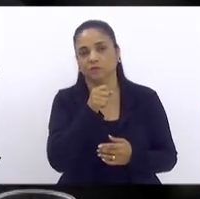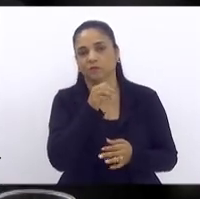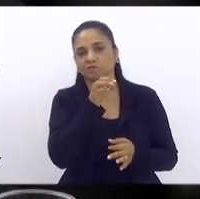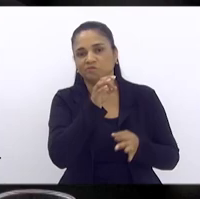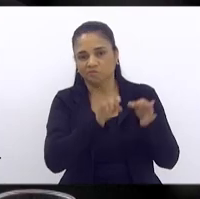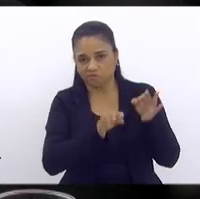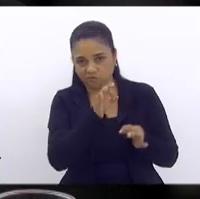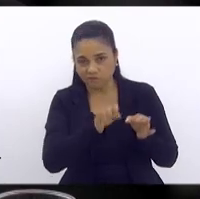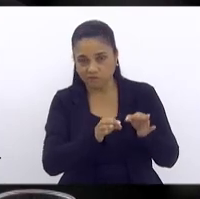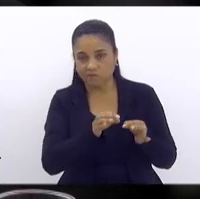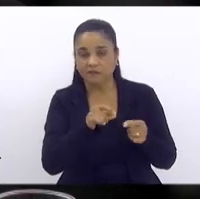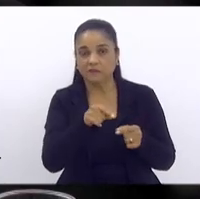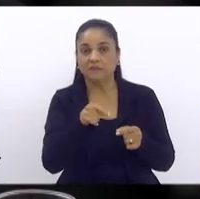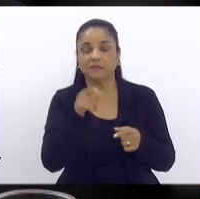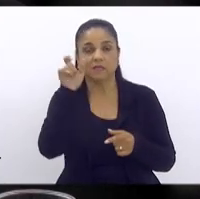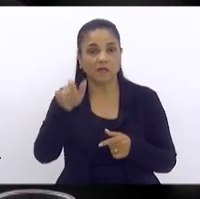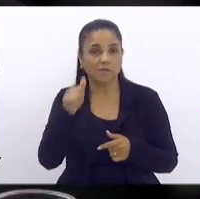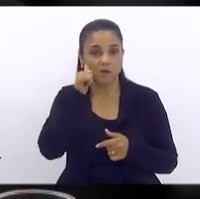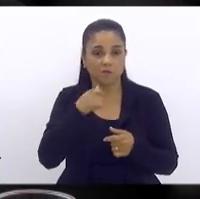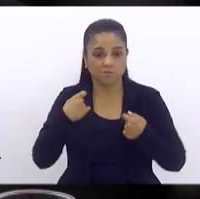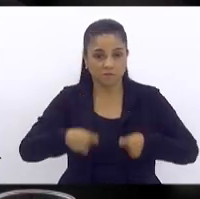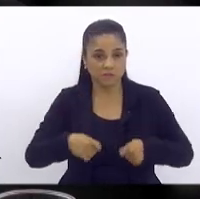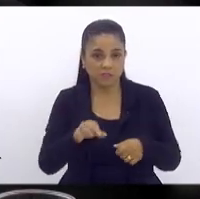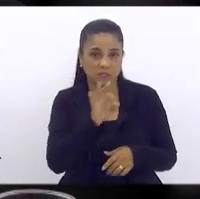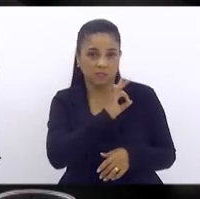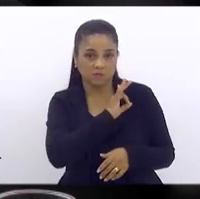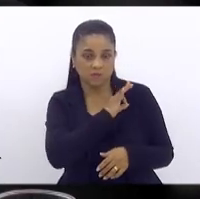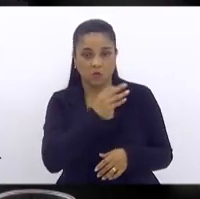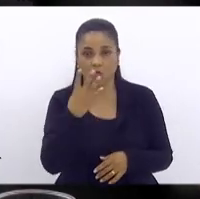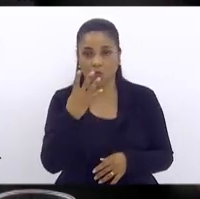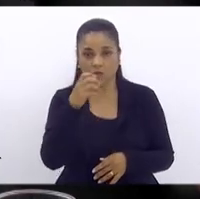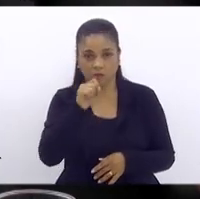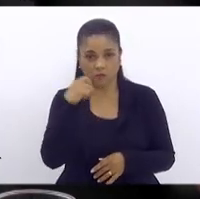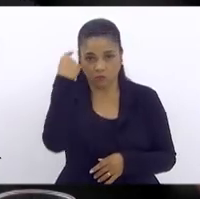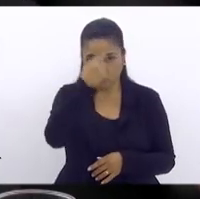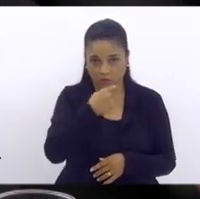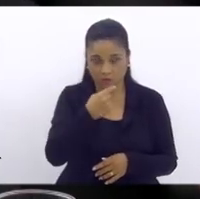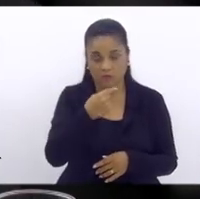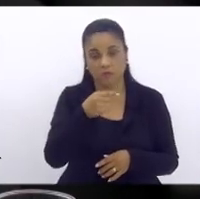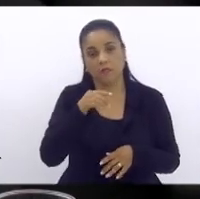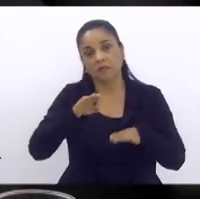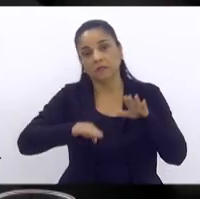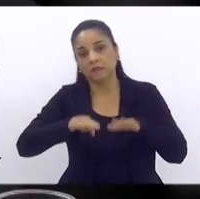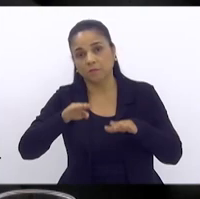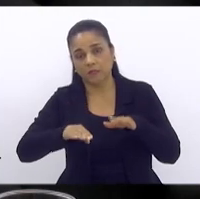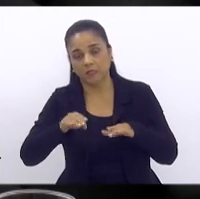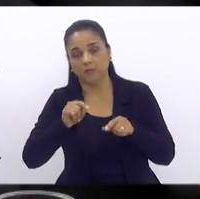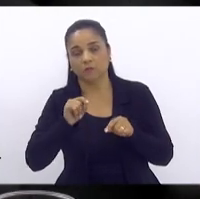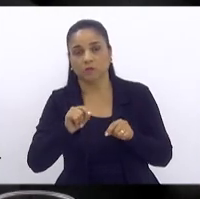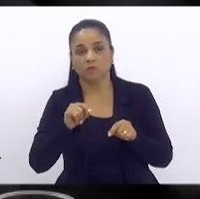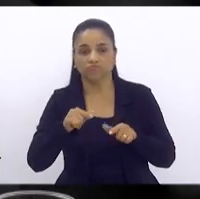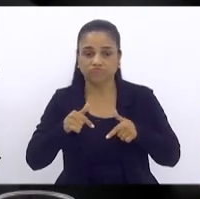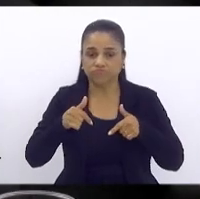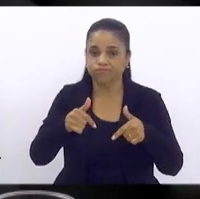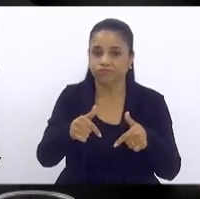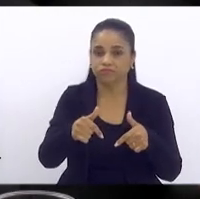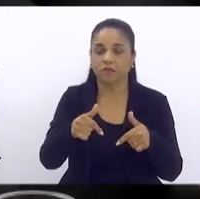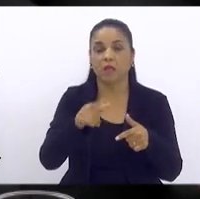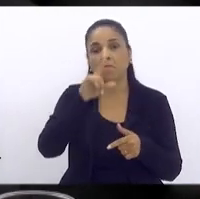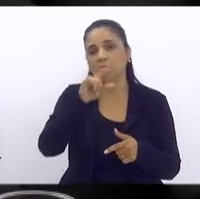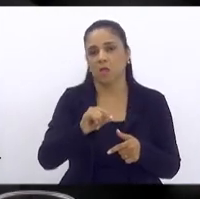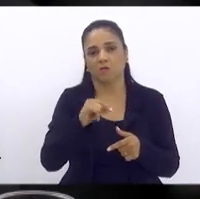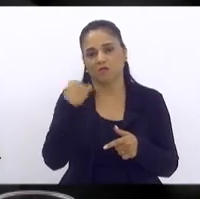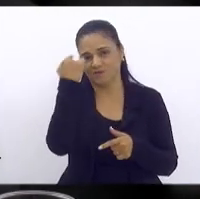ela precisa, no caso, né, procurar a delegacia 48 horas, ou dependendo da produtividade, da eficiência do trabalho, menos tempo